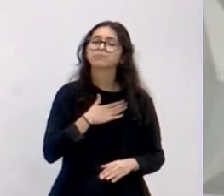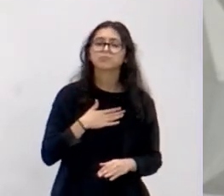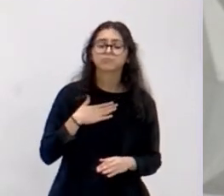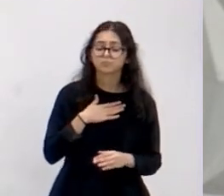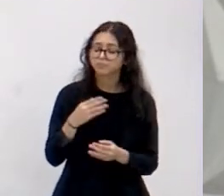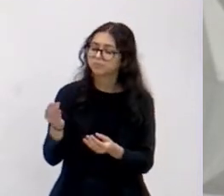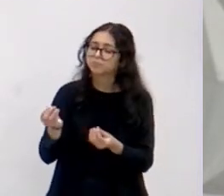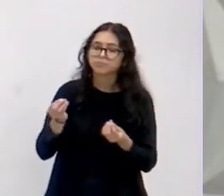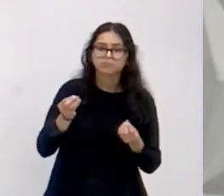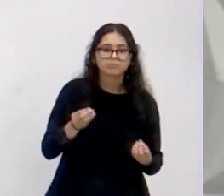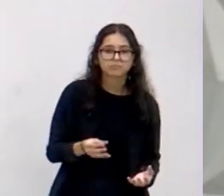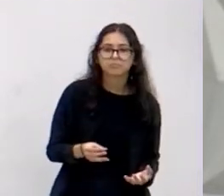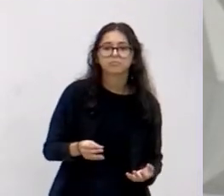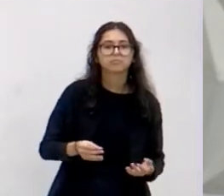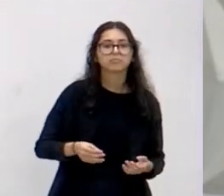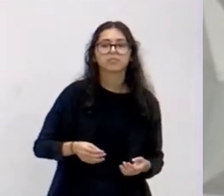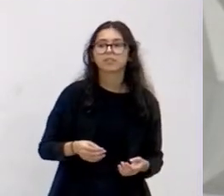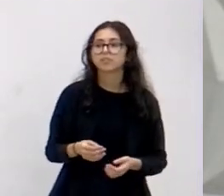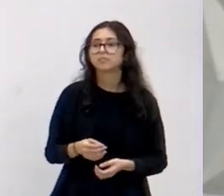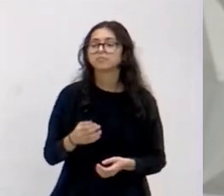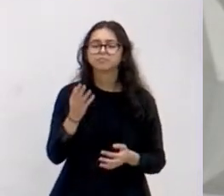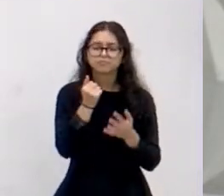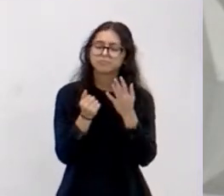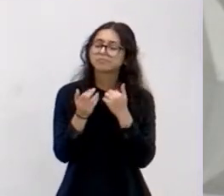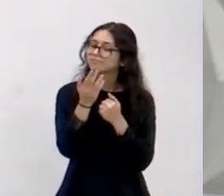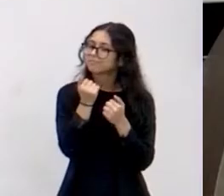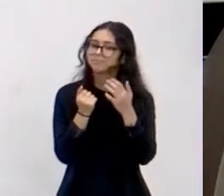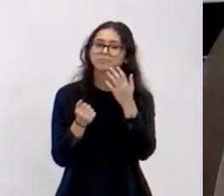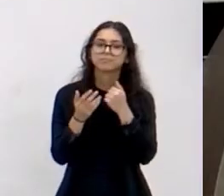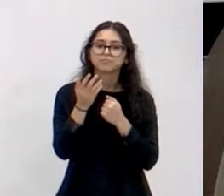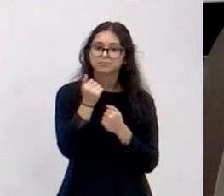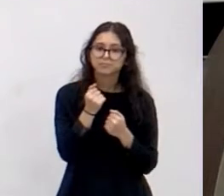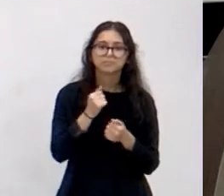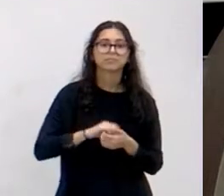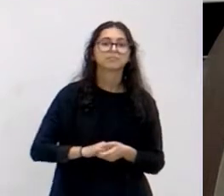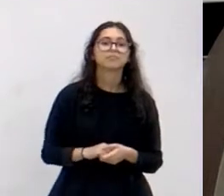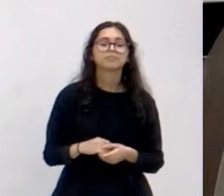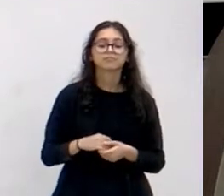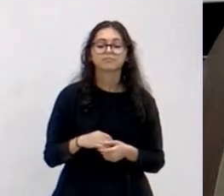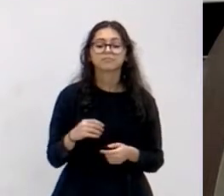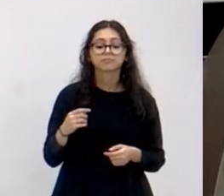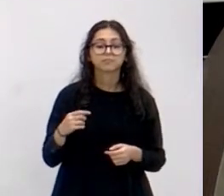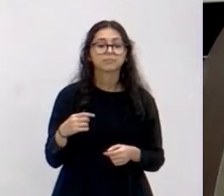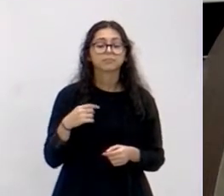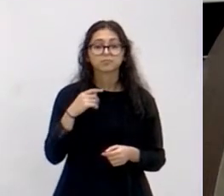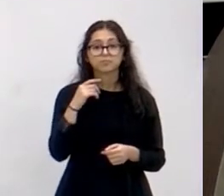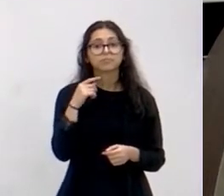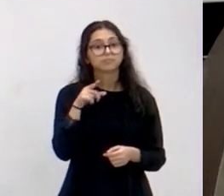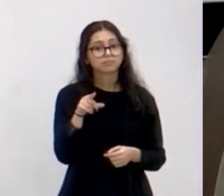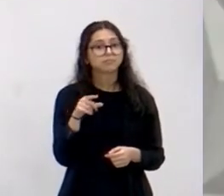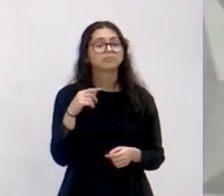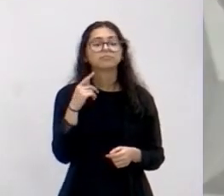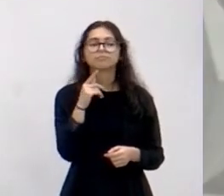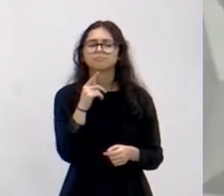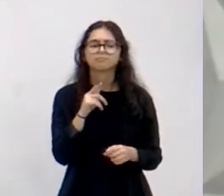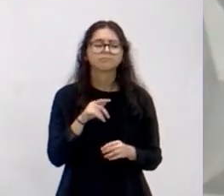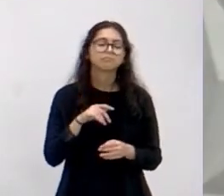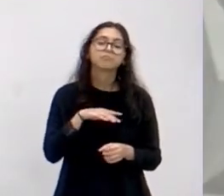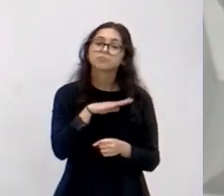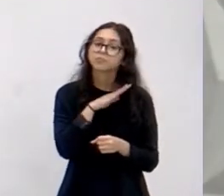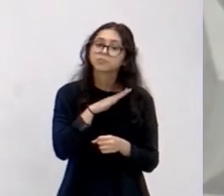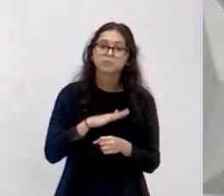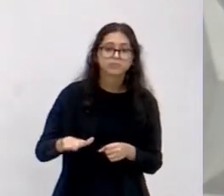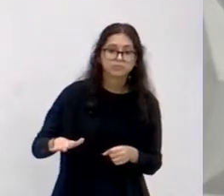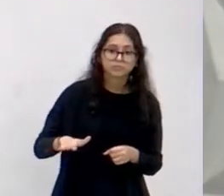você não manda ela parar não manda ela parar até que finalmente você declara não estar burro já está bom é o